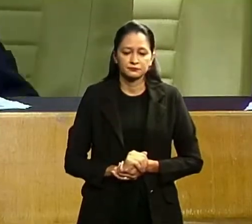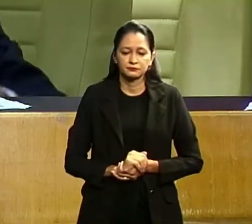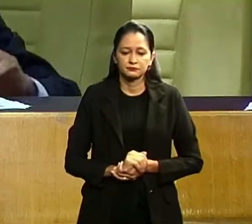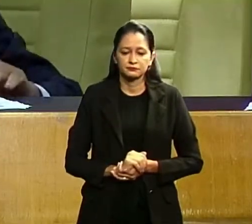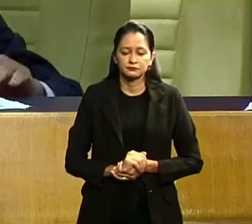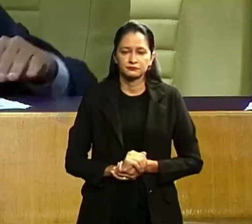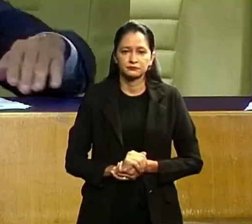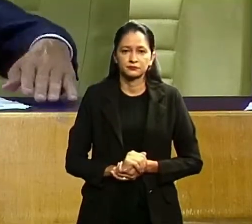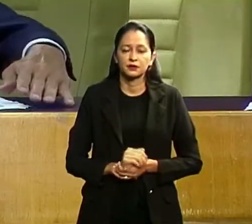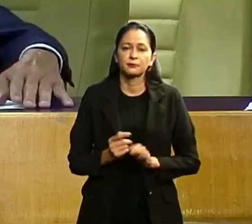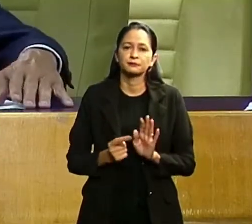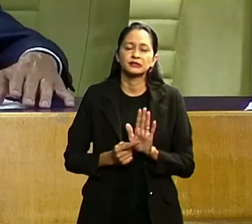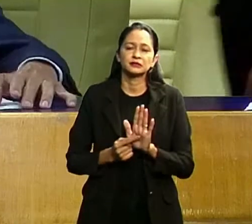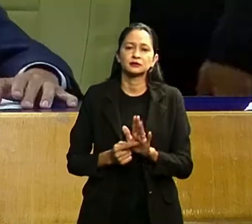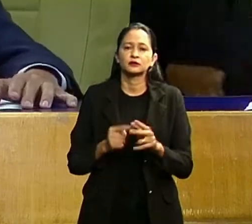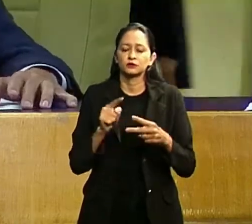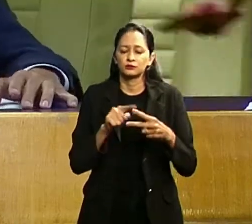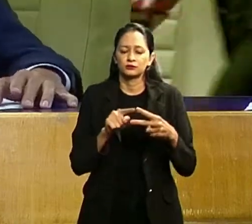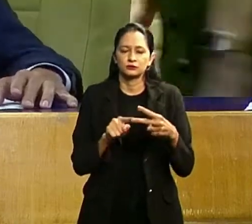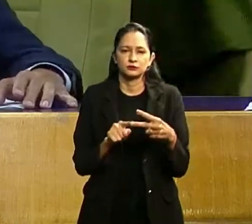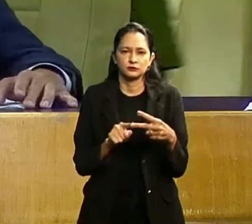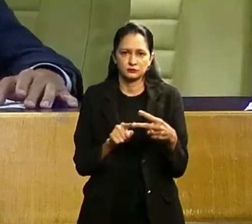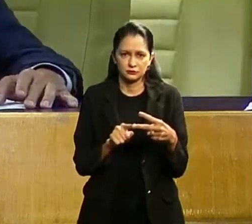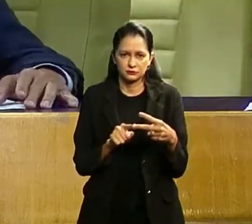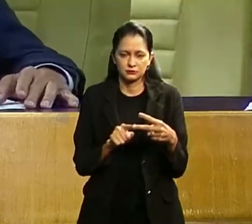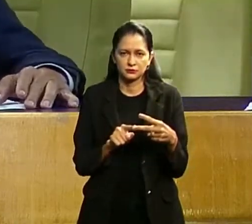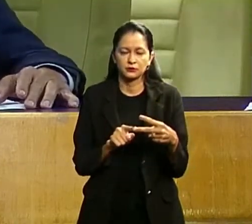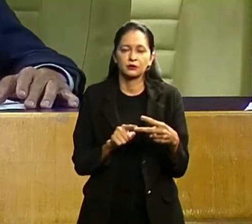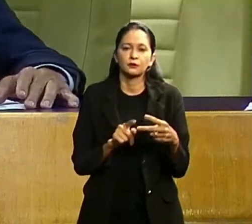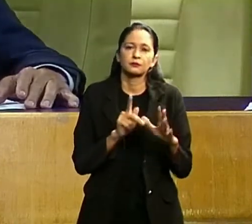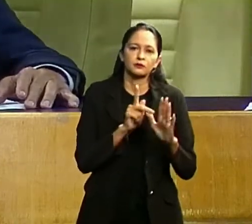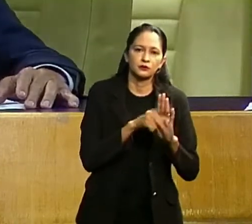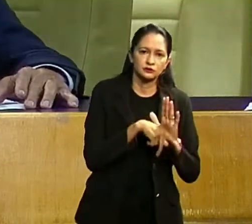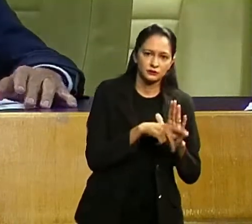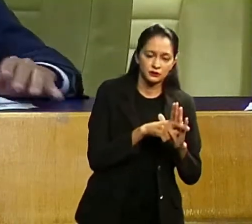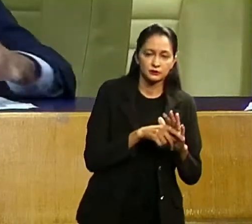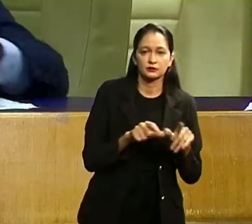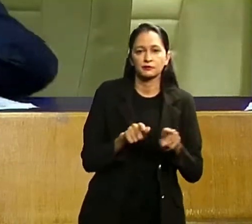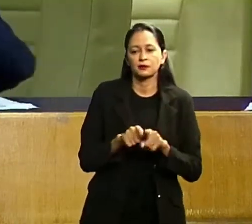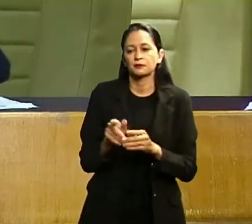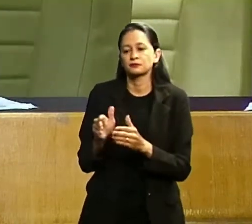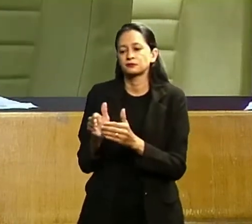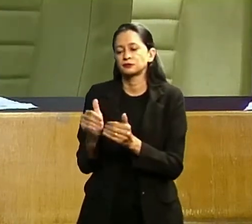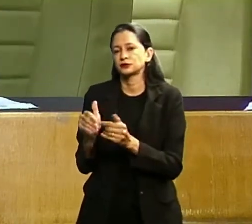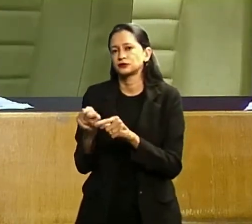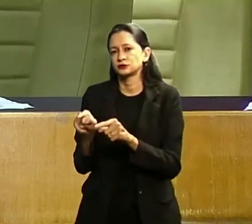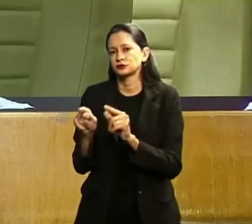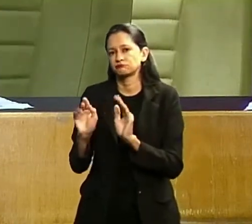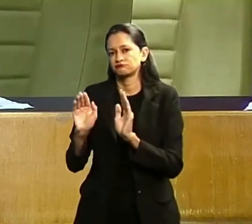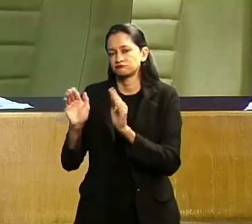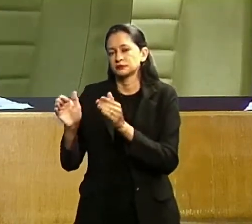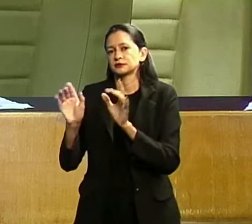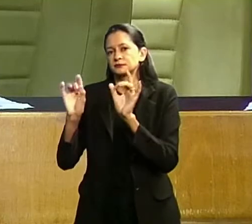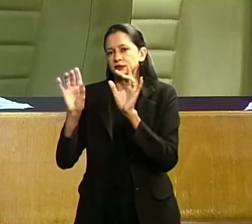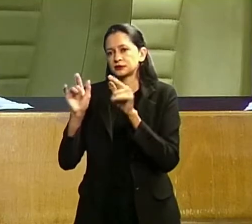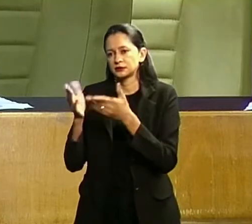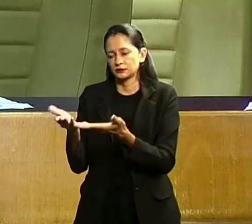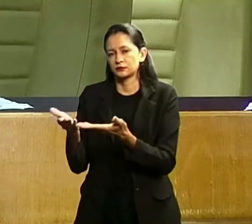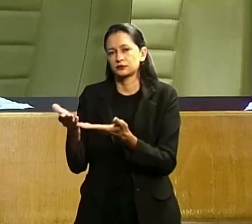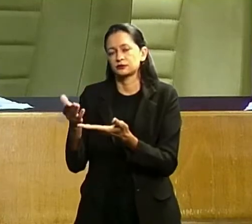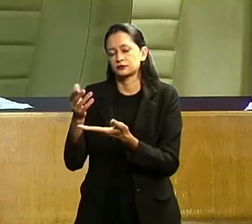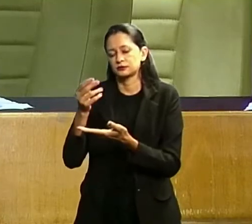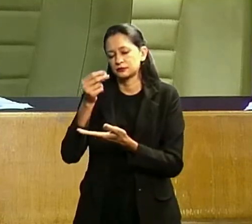Estamos apresentando dois projetos de lei e um requerimento especial ao prefeito de Goiânia e ao